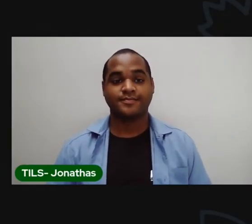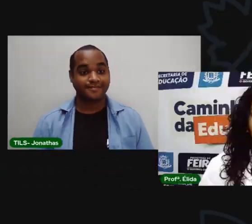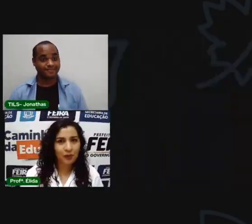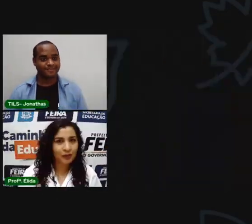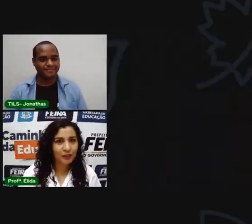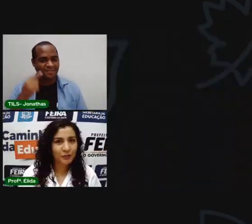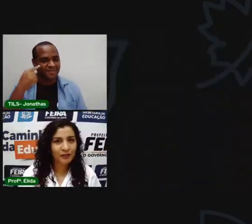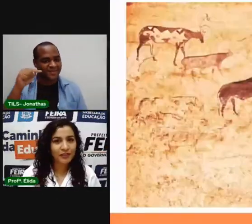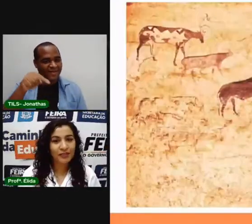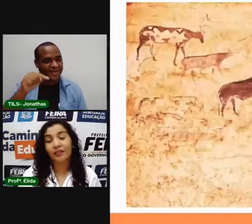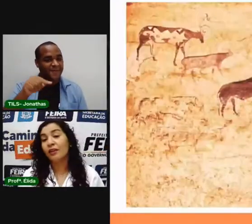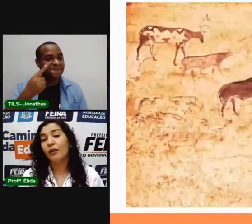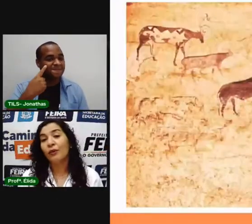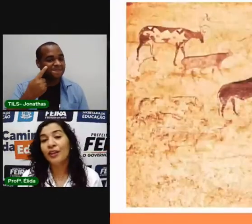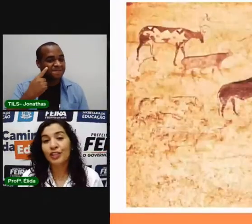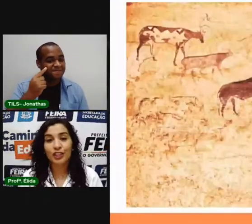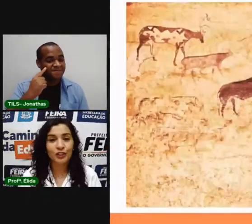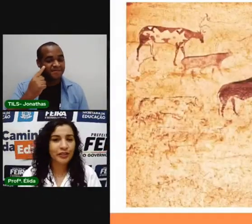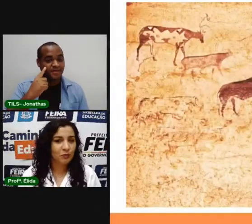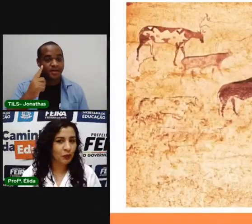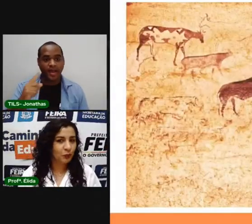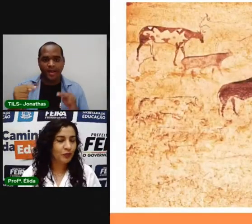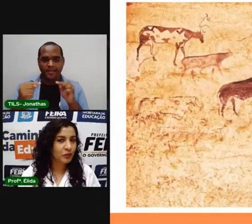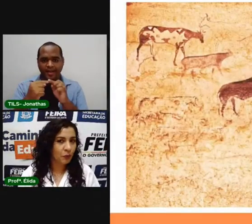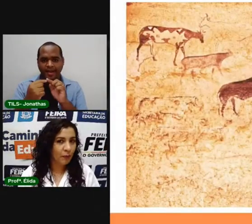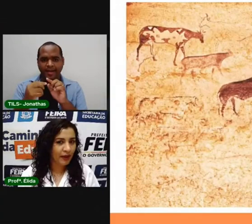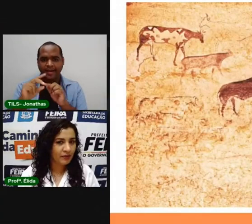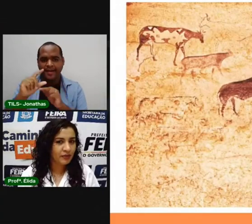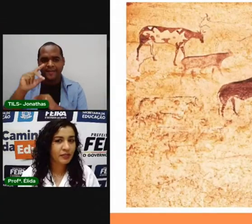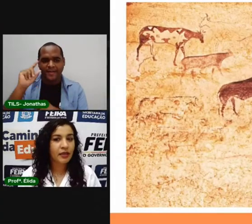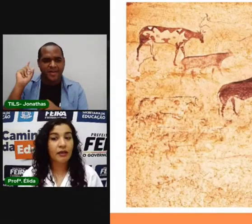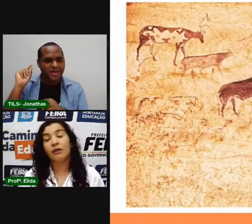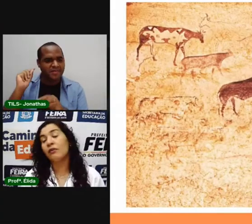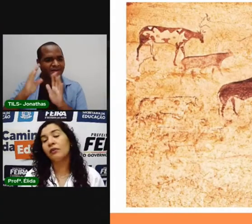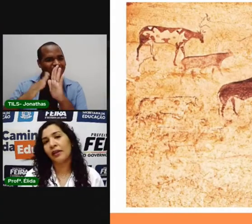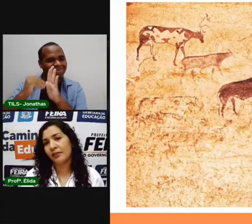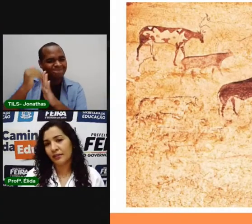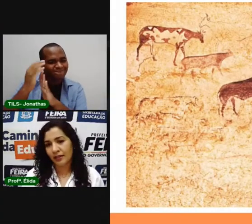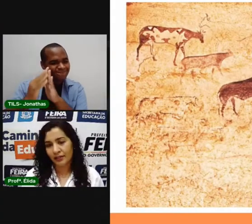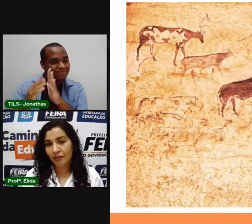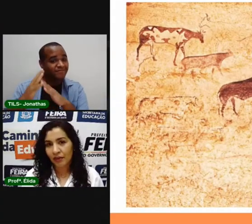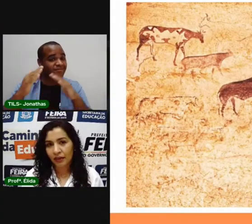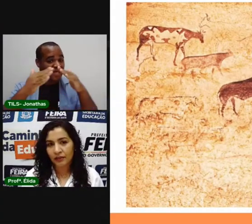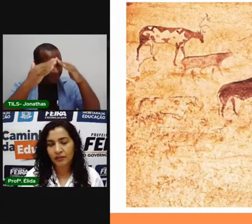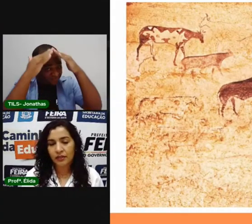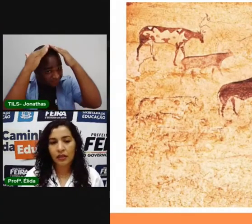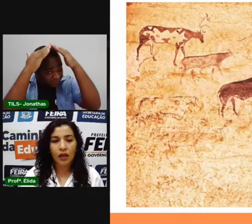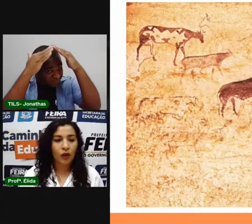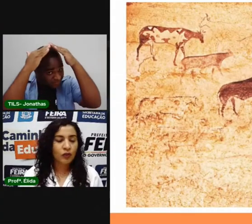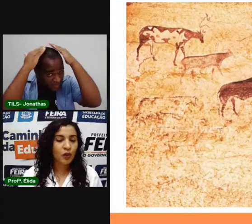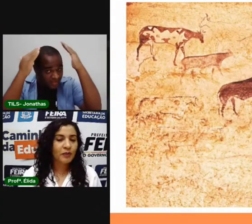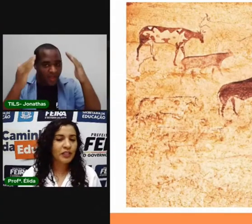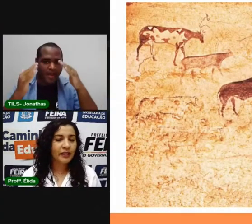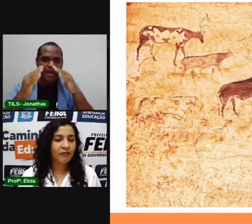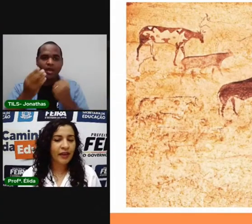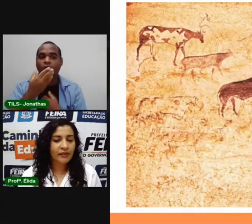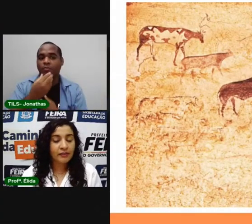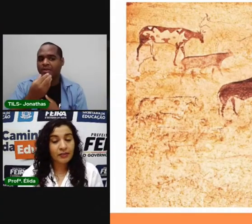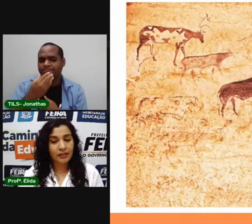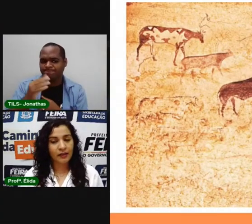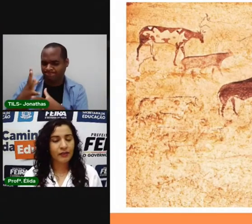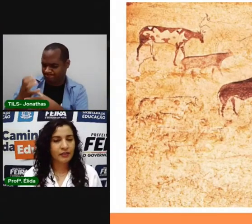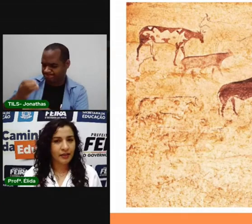Aqui que eu trouxe para você. O registro das pinturas rupestres encontradas nas cavernas. Os homens da